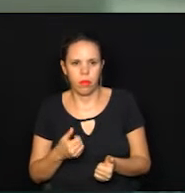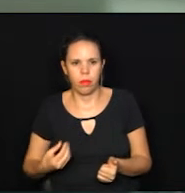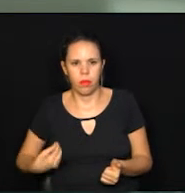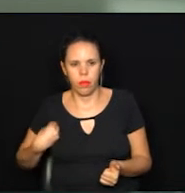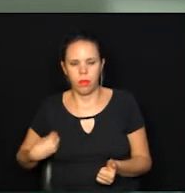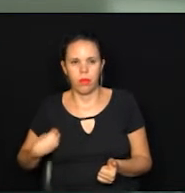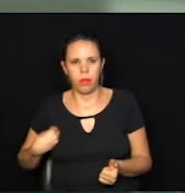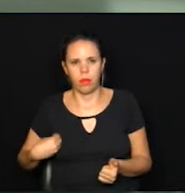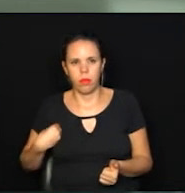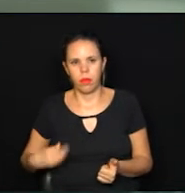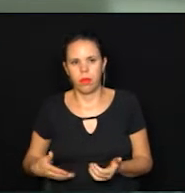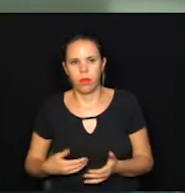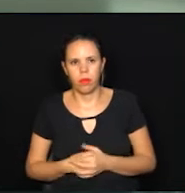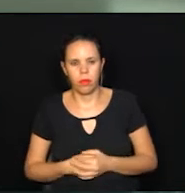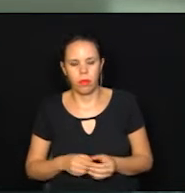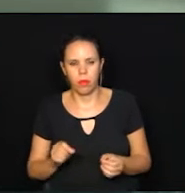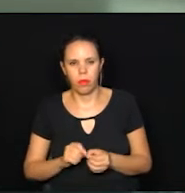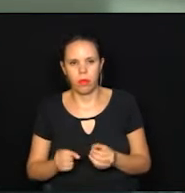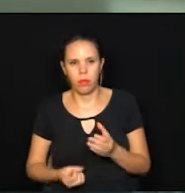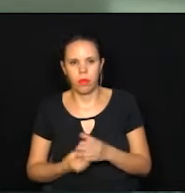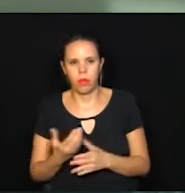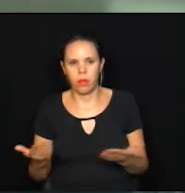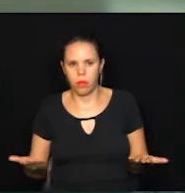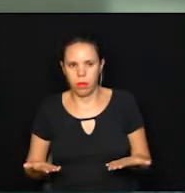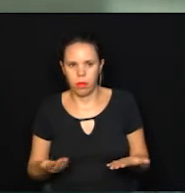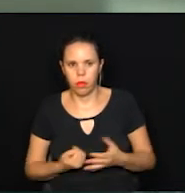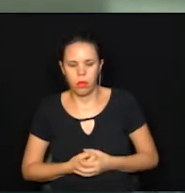existência desse consórcio que foi feito agora.